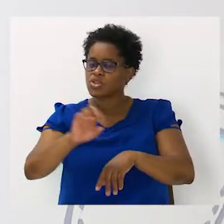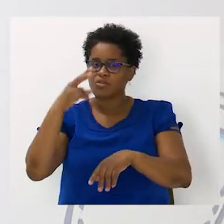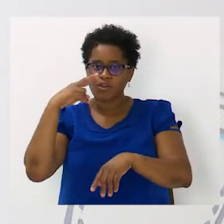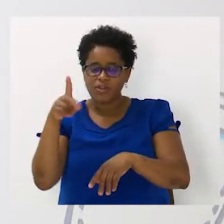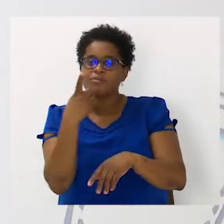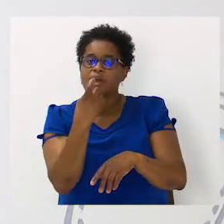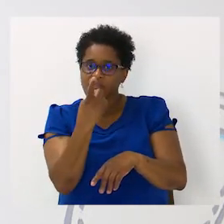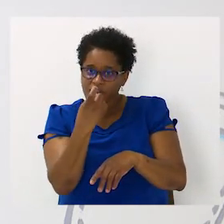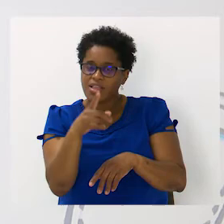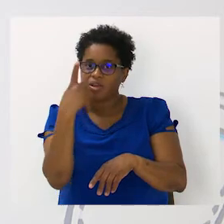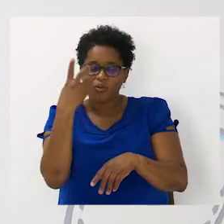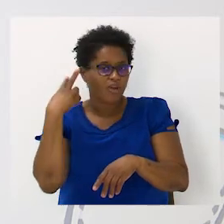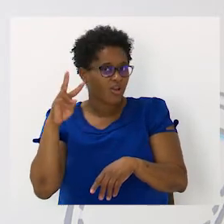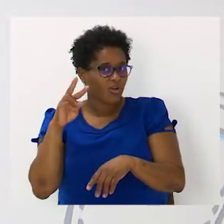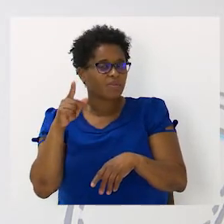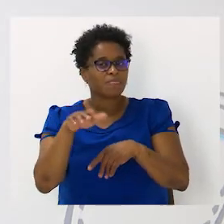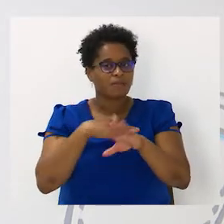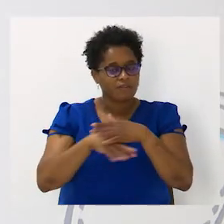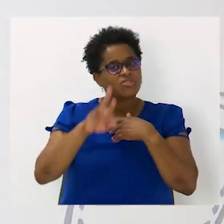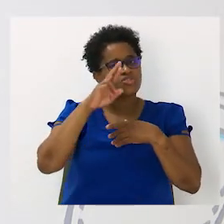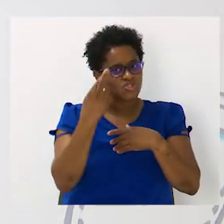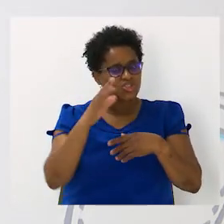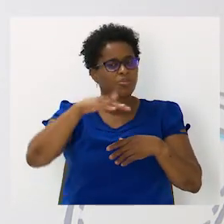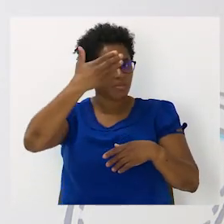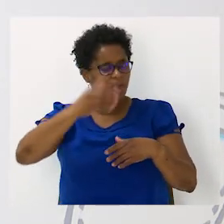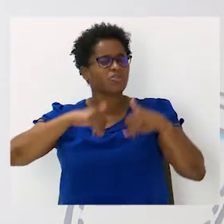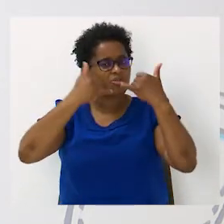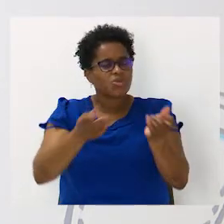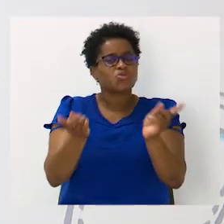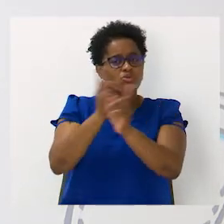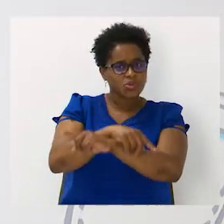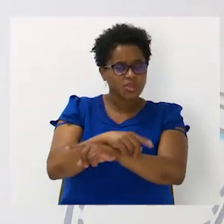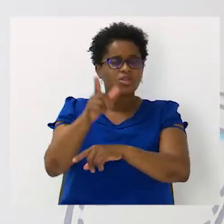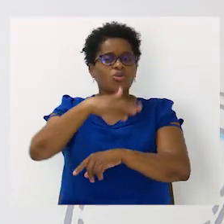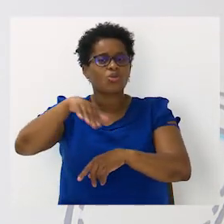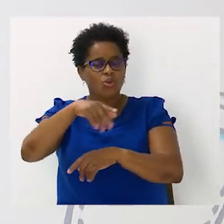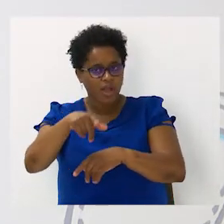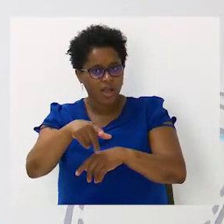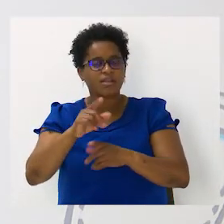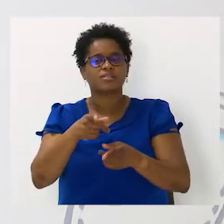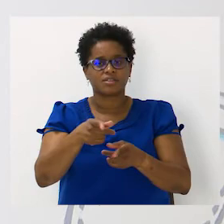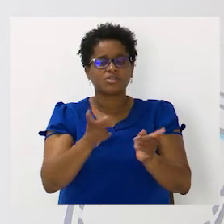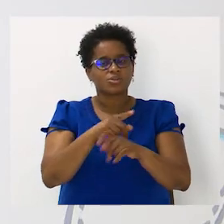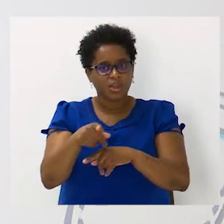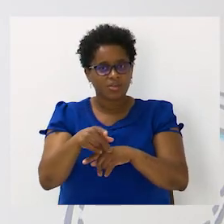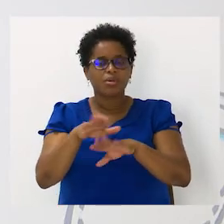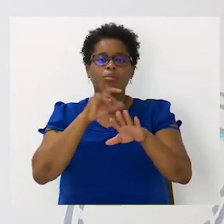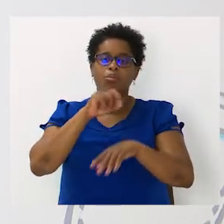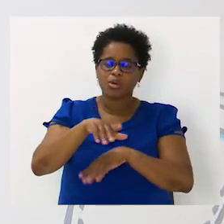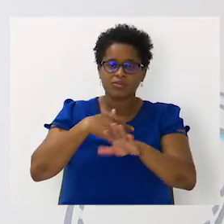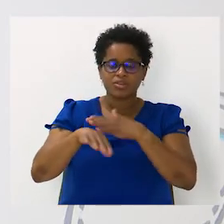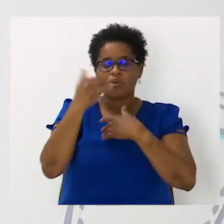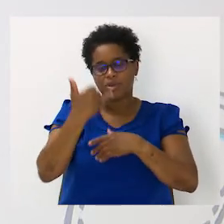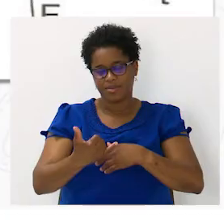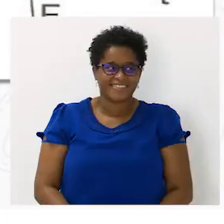vai faltar um valor. Então determina o x, depois substitui no lugar para poderem resolver o